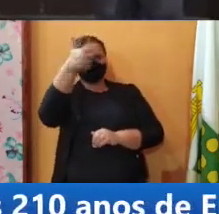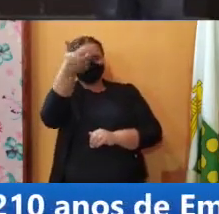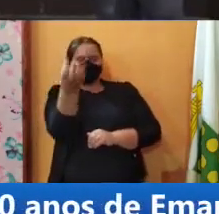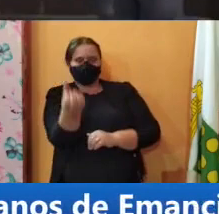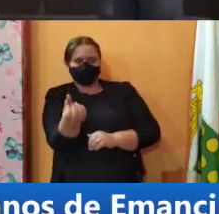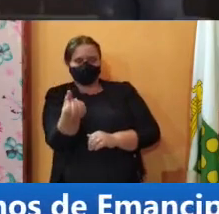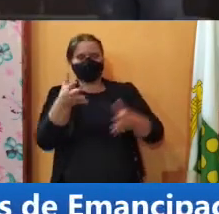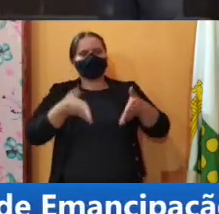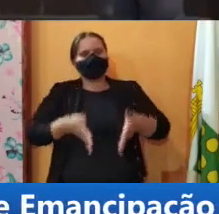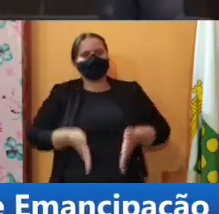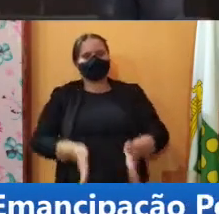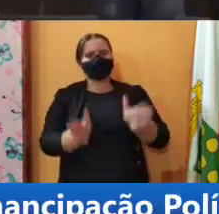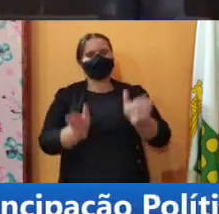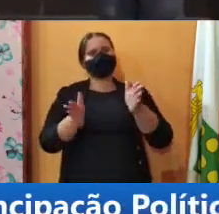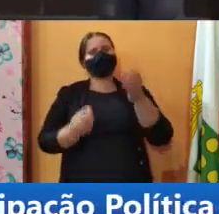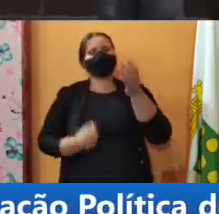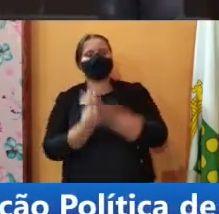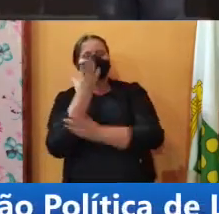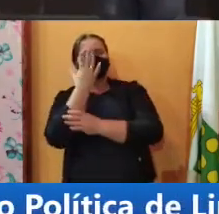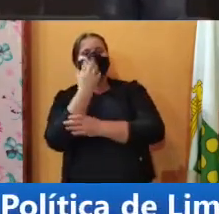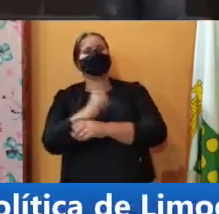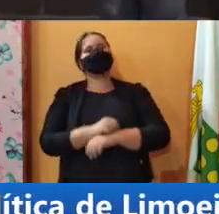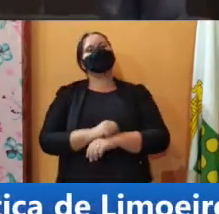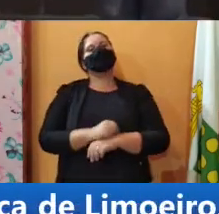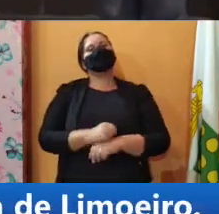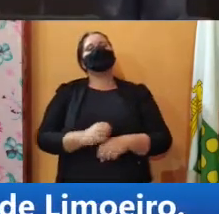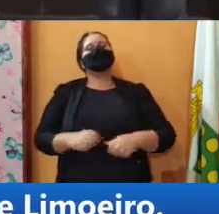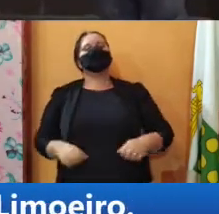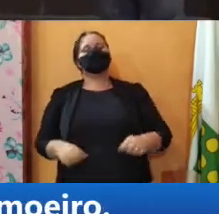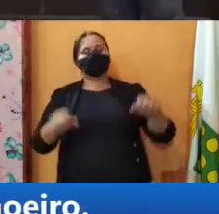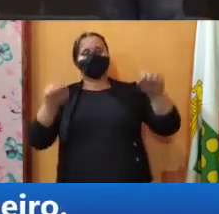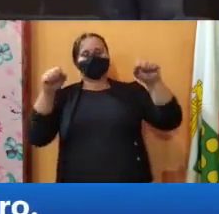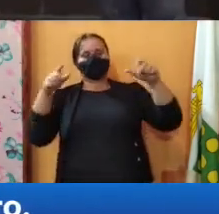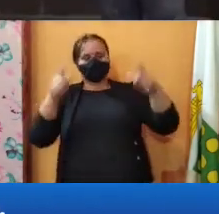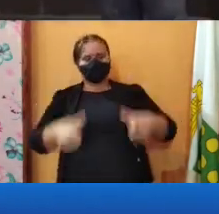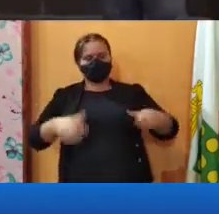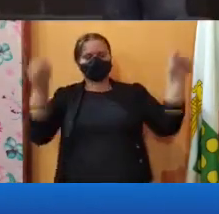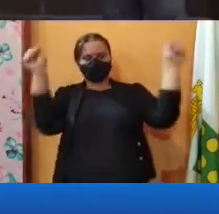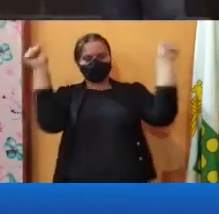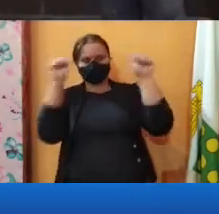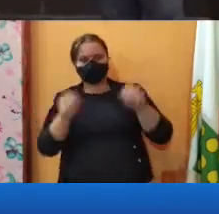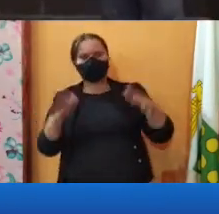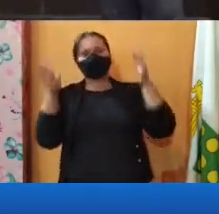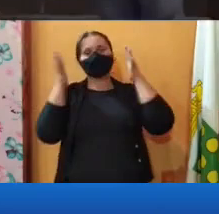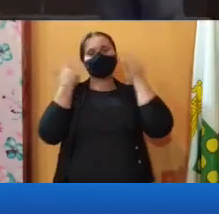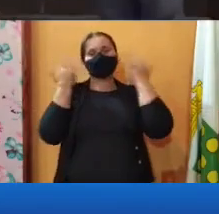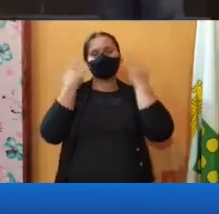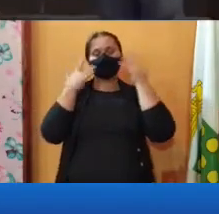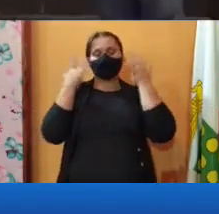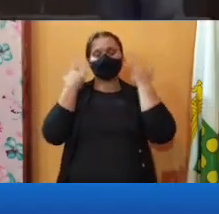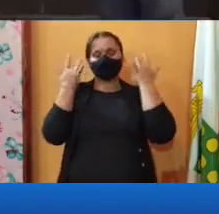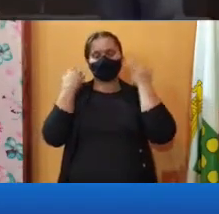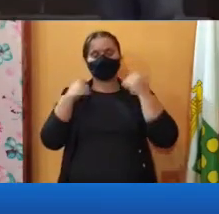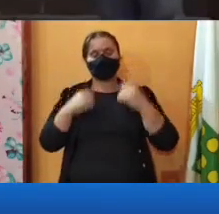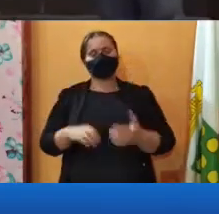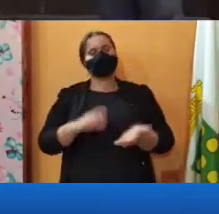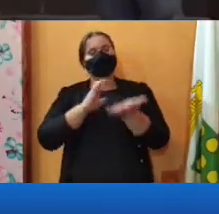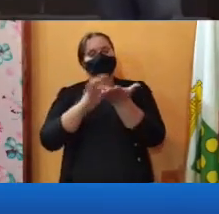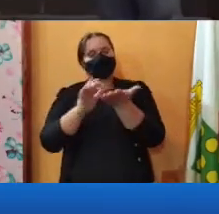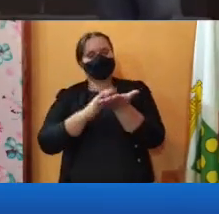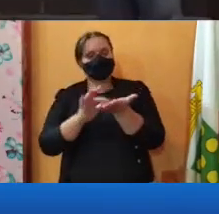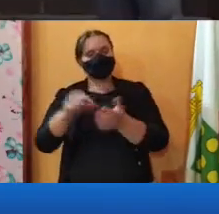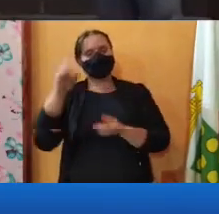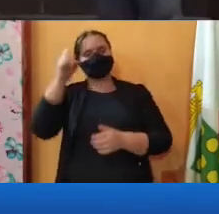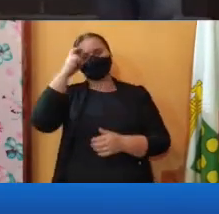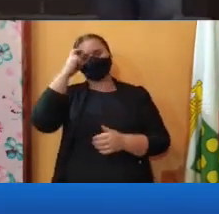deixo a mensagem representando a Companhia de Eventos Leonarte, a todos que estão aqui presentes, né, desde a Secretaria de